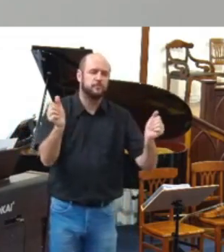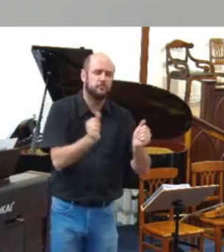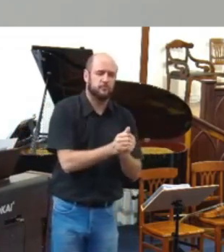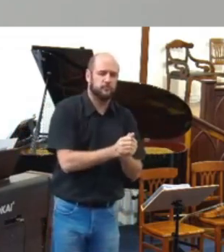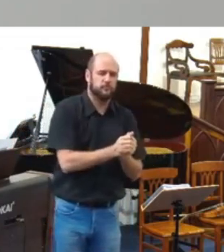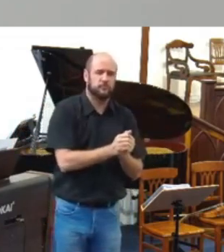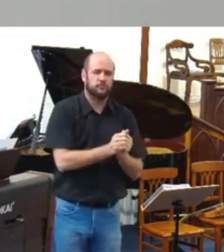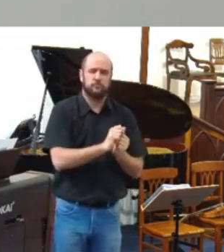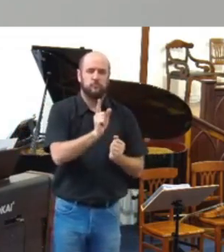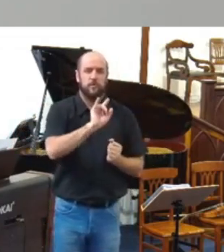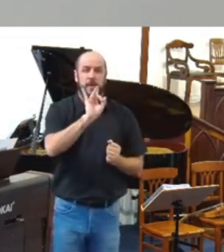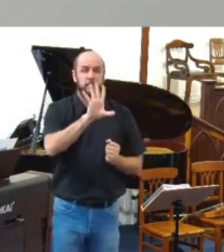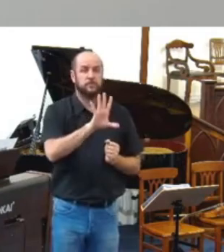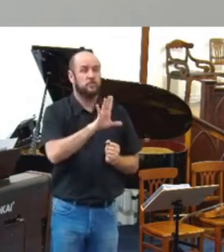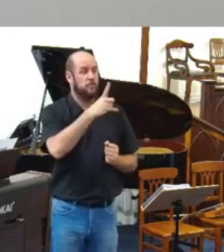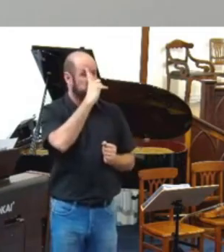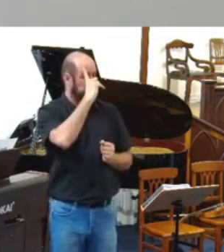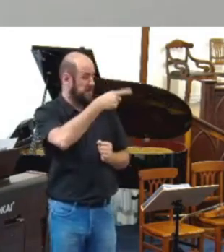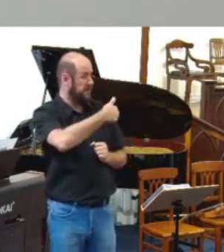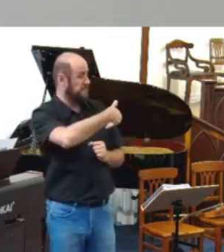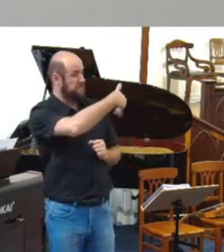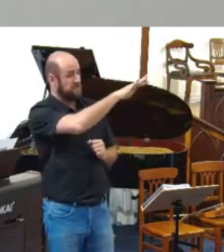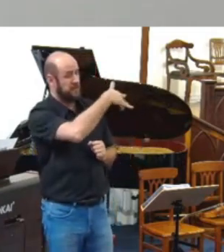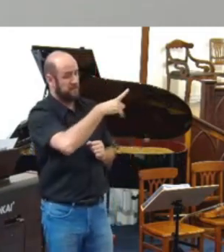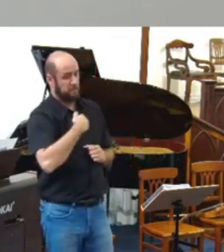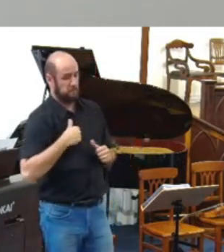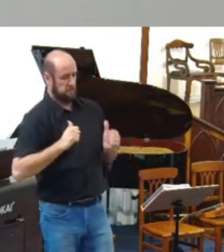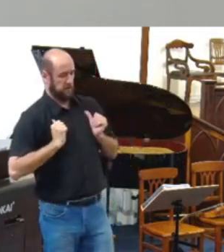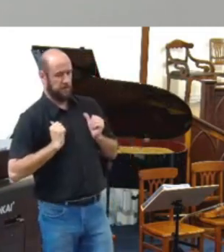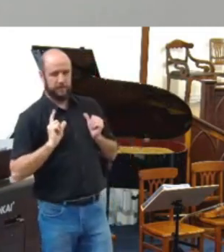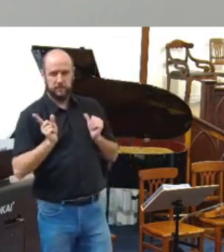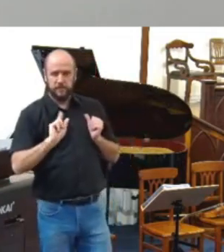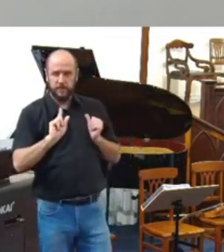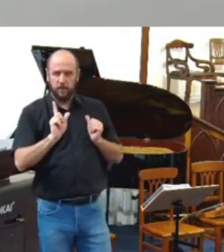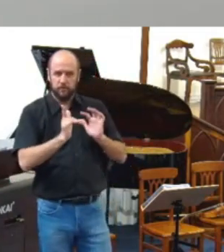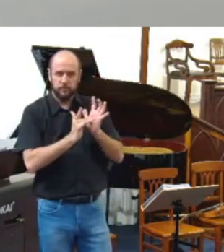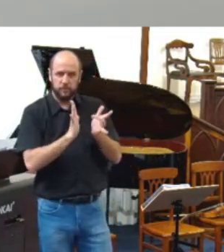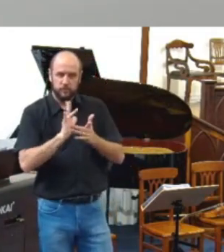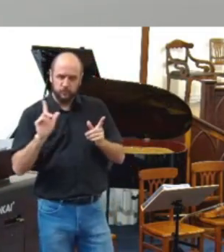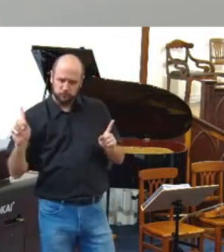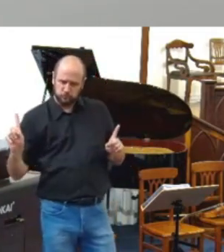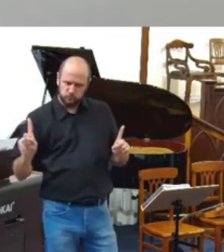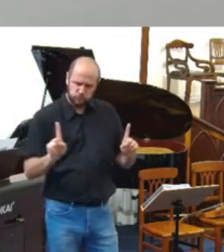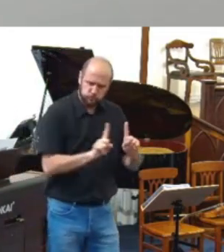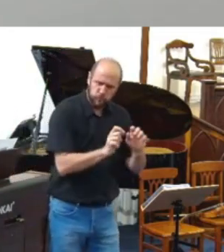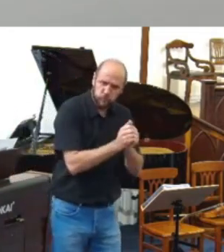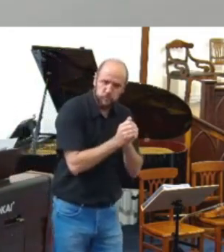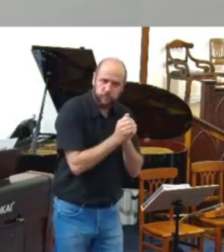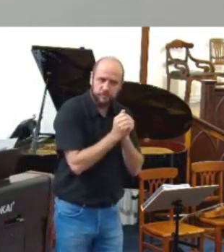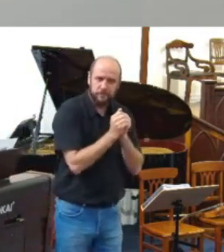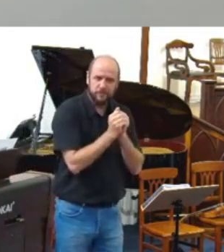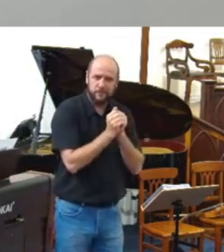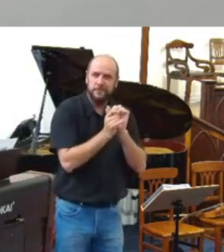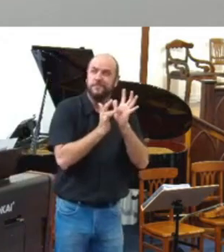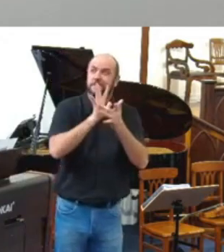vão, igreja. Ele vai junto. Ou seja, Cristo é o cabeça da igreja. John Stott,